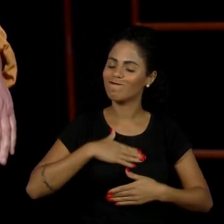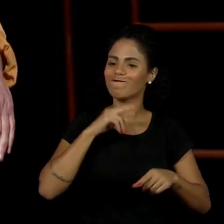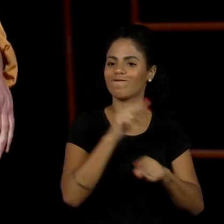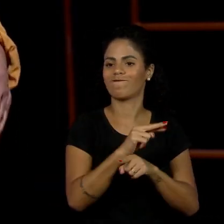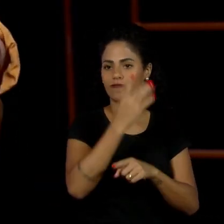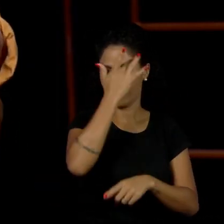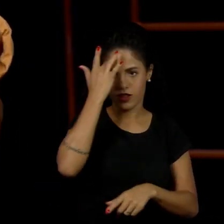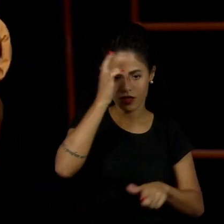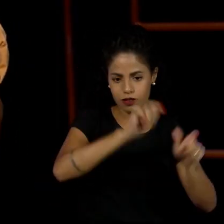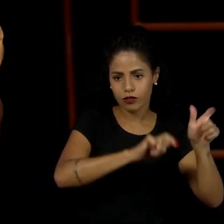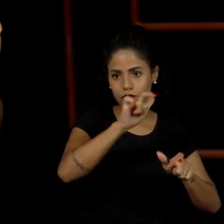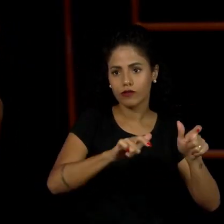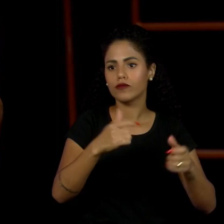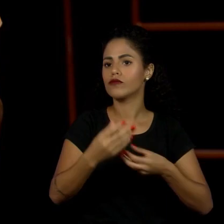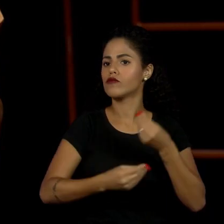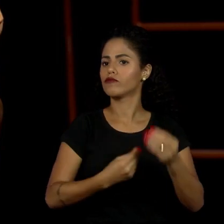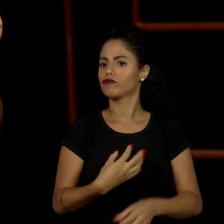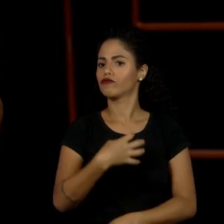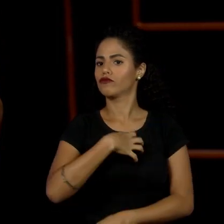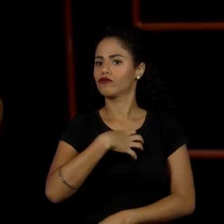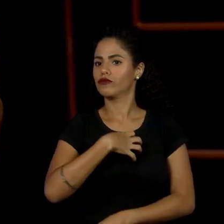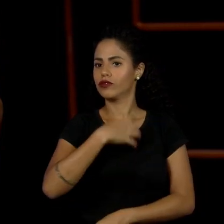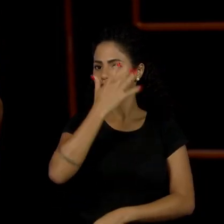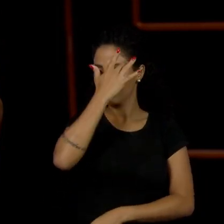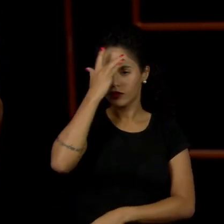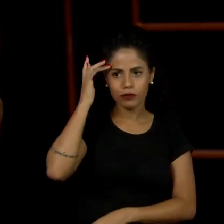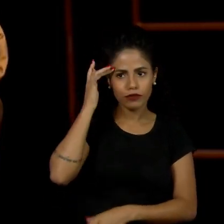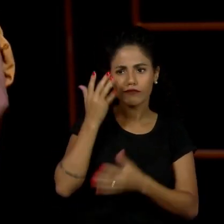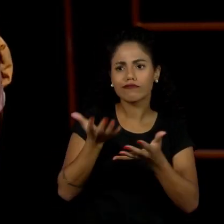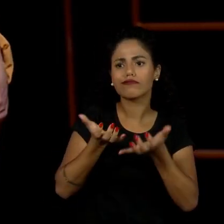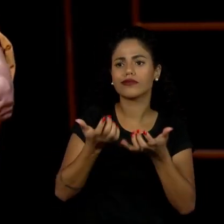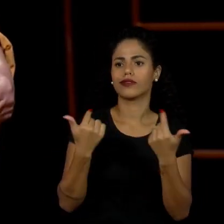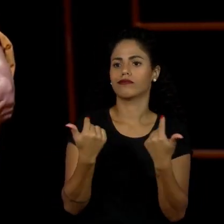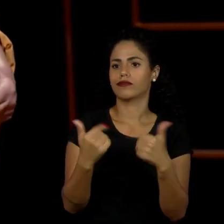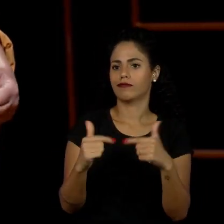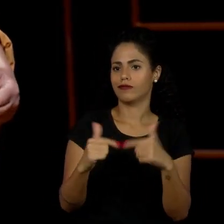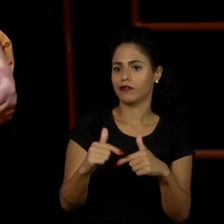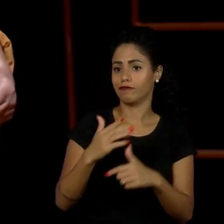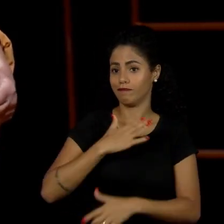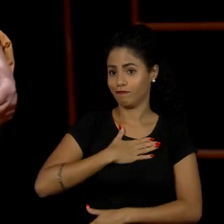pessoas que procuravam o meu trabalho.